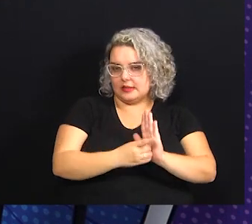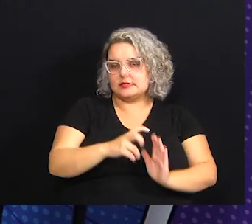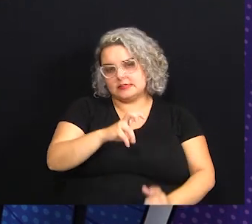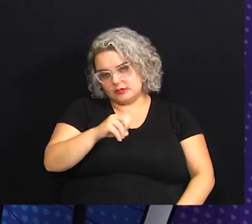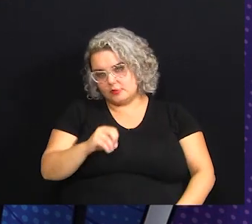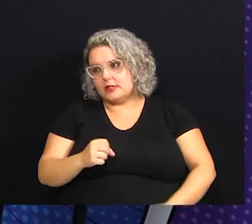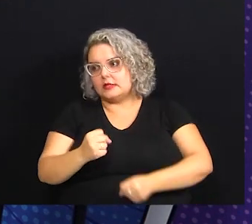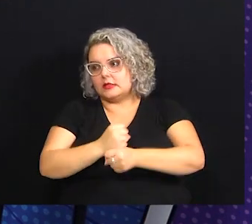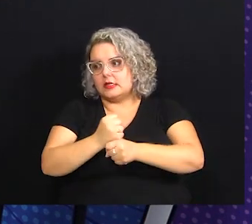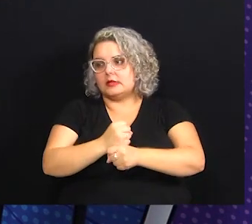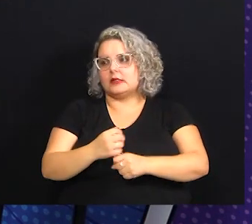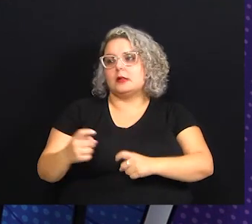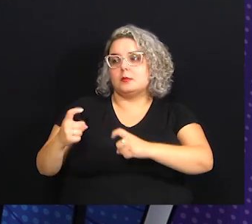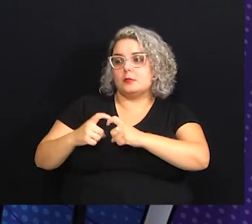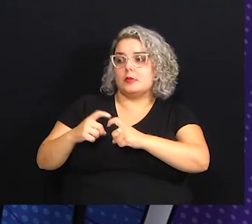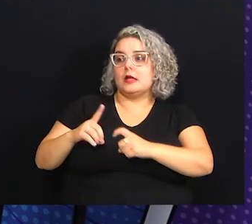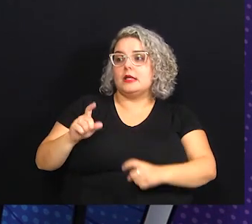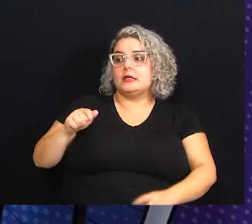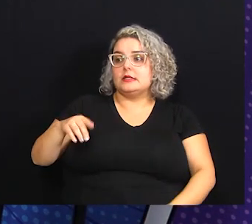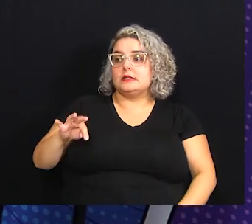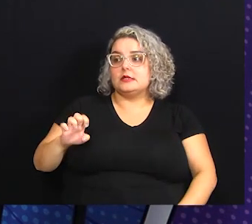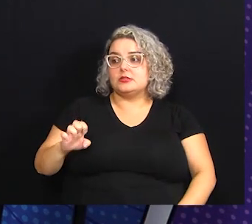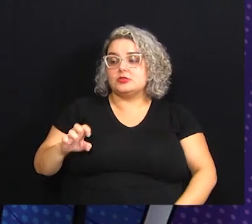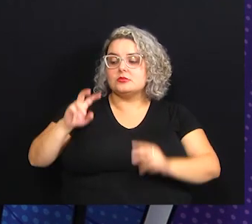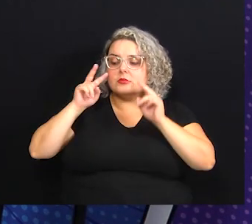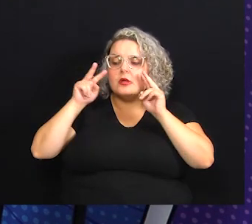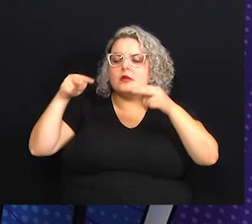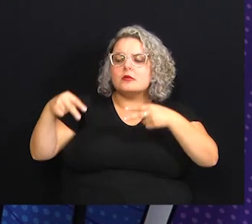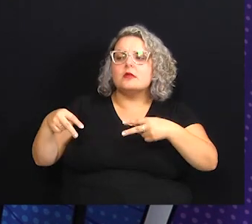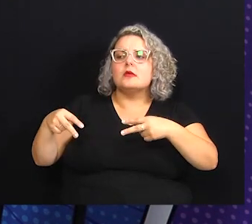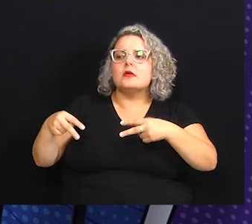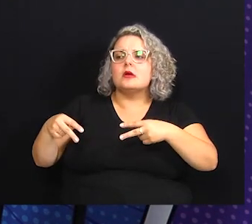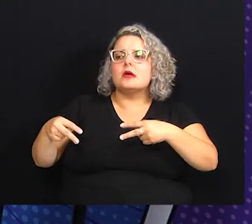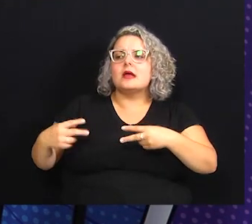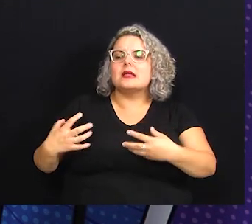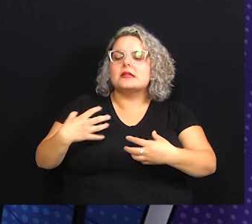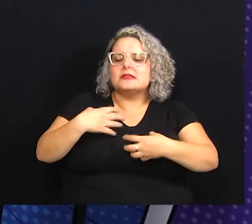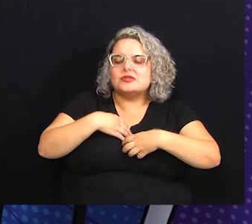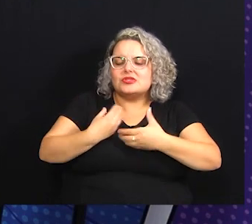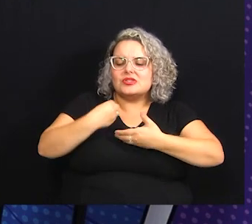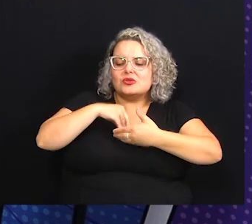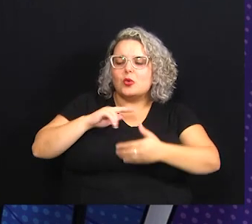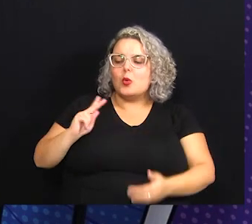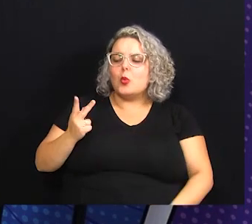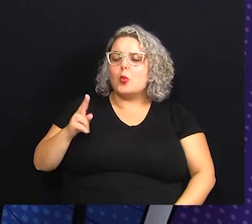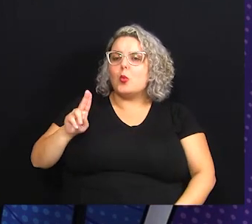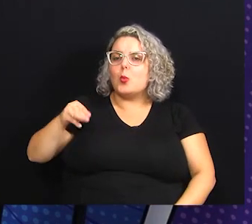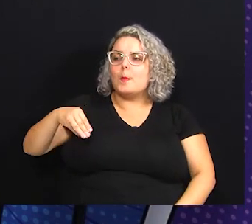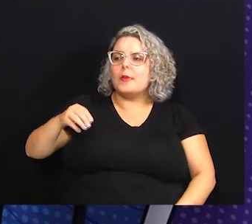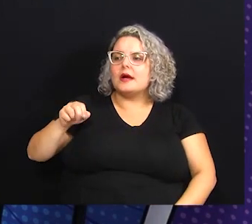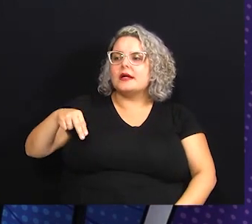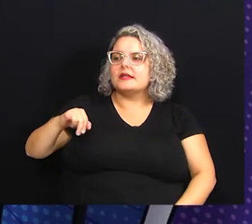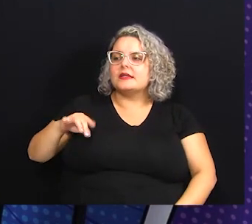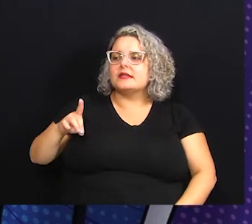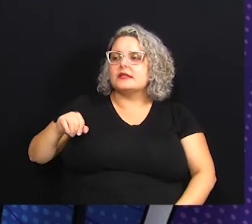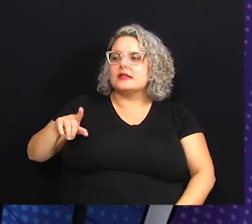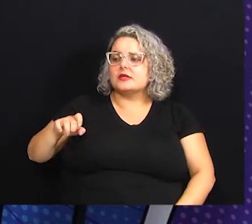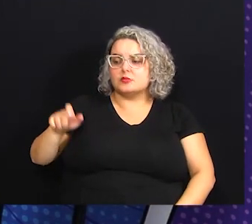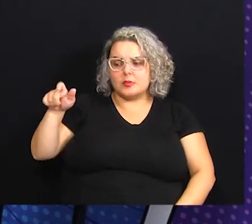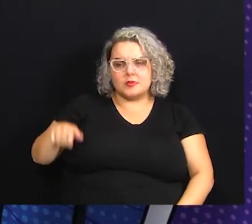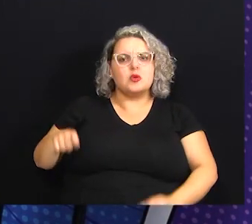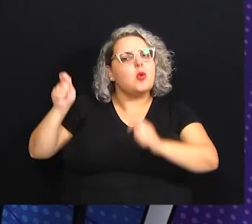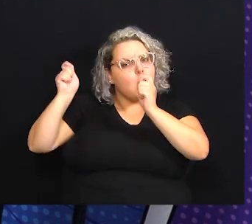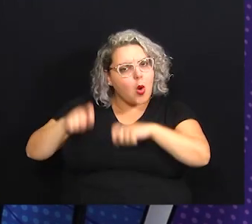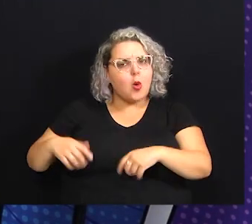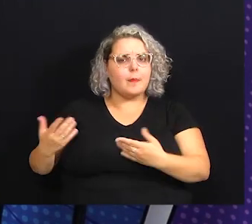a ser atendida por um médico chamado Dante. Dante enxerga nela, primeiramente, muita humanidade. E, em segundo lugar, uma pessoa extremamente